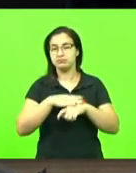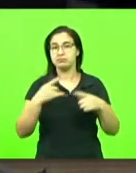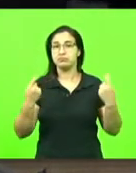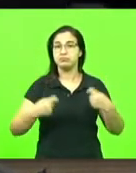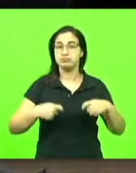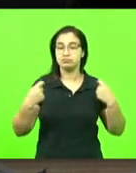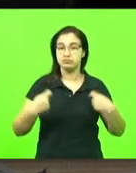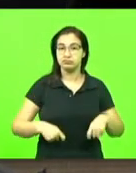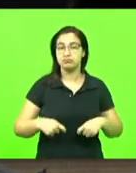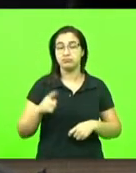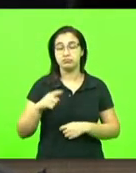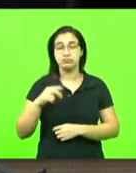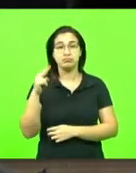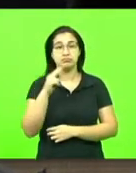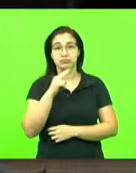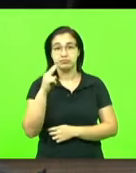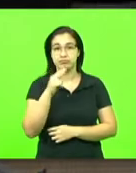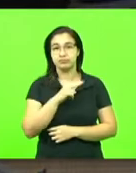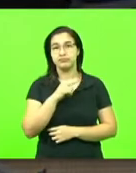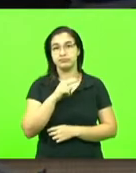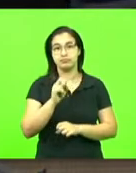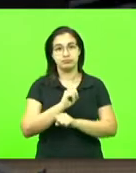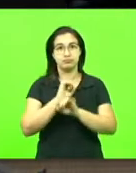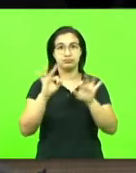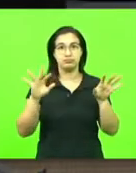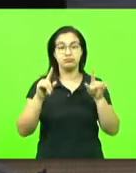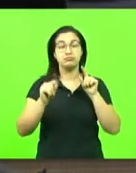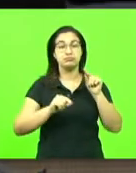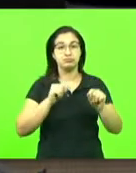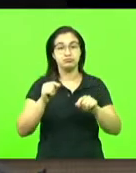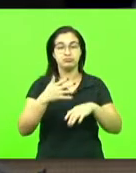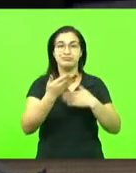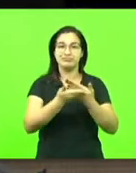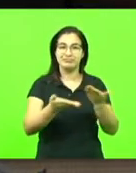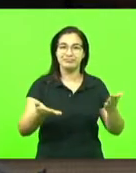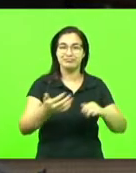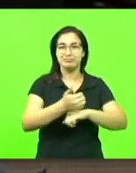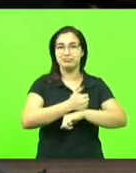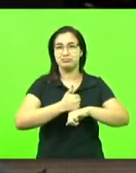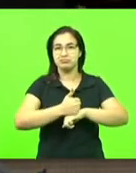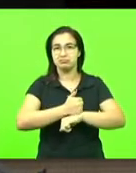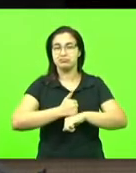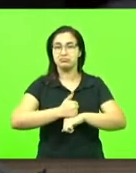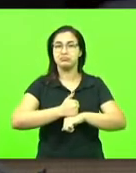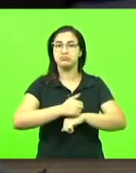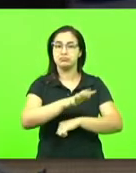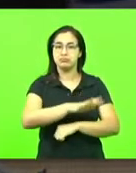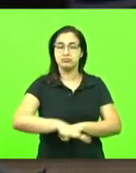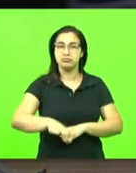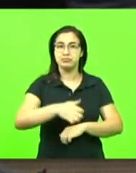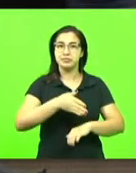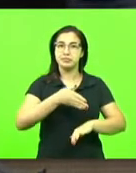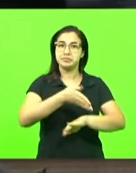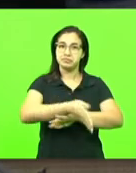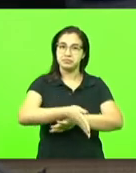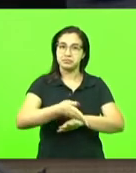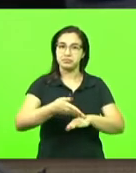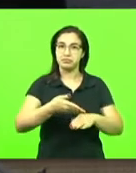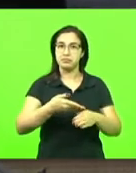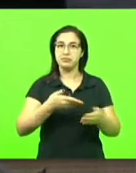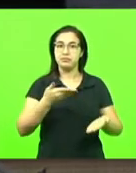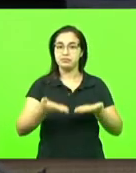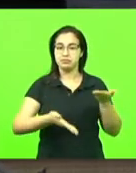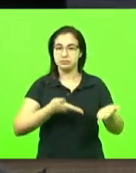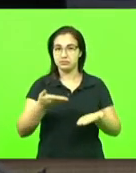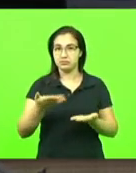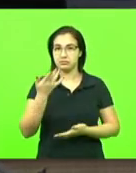uma necessidade que, principalmente, claro, os profissionais da saúde que atuam na área pediátrica têm